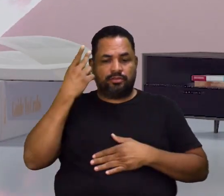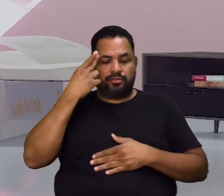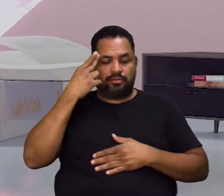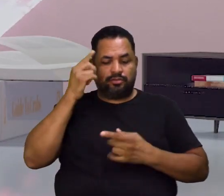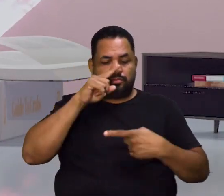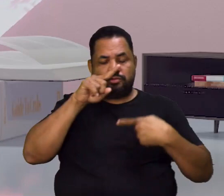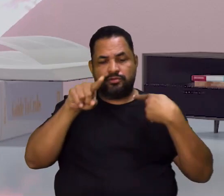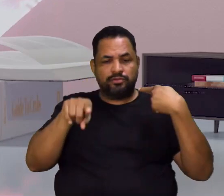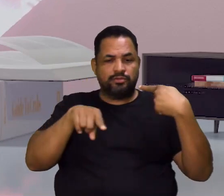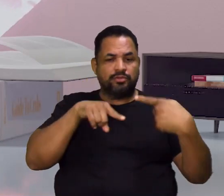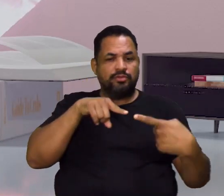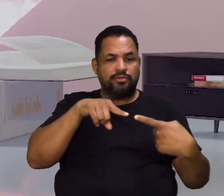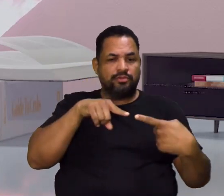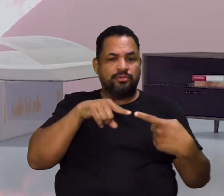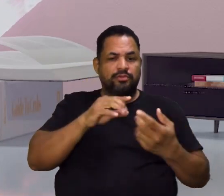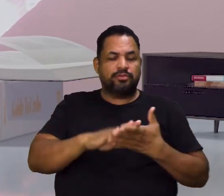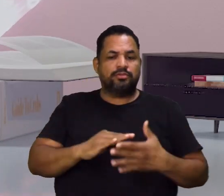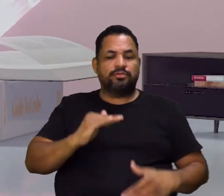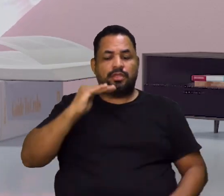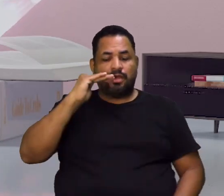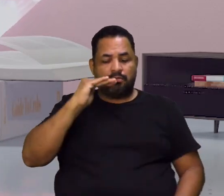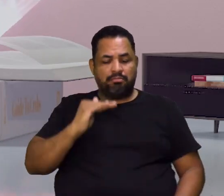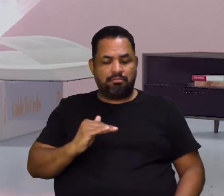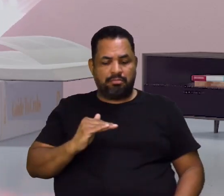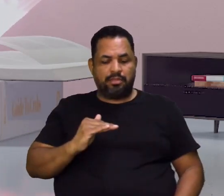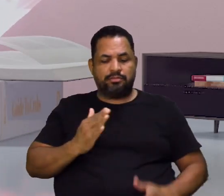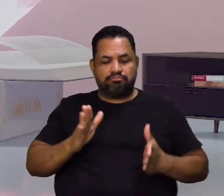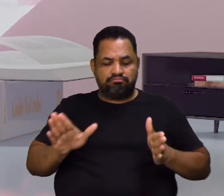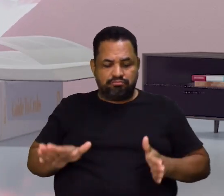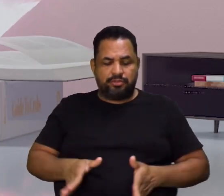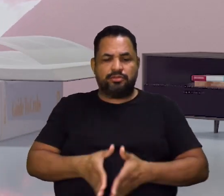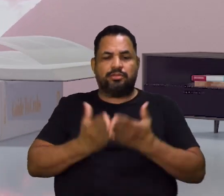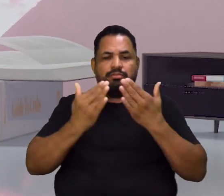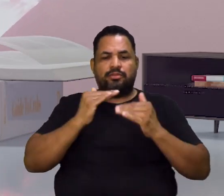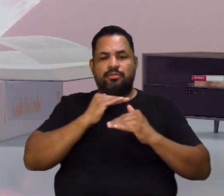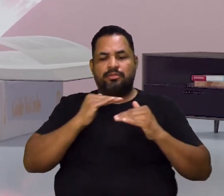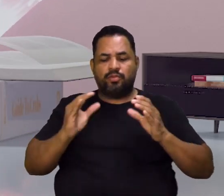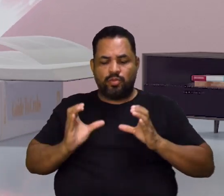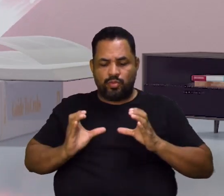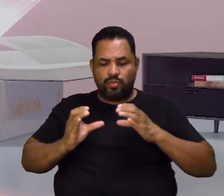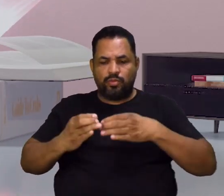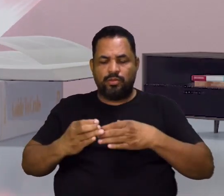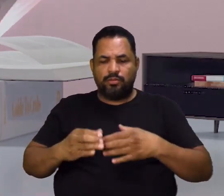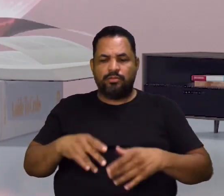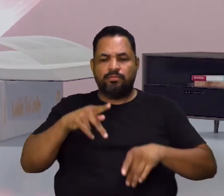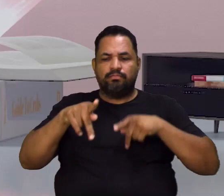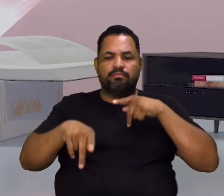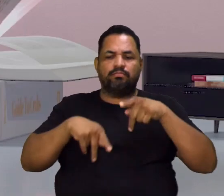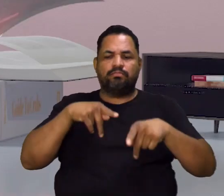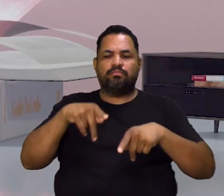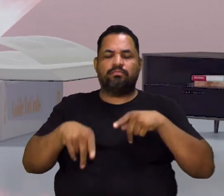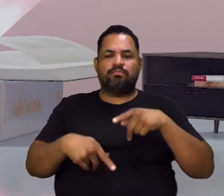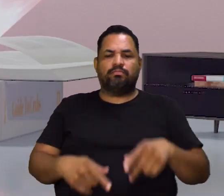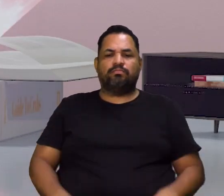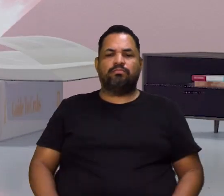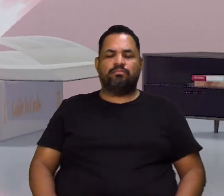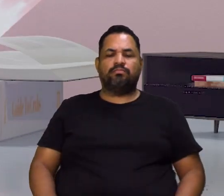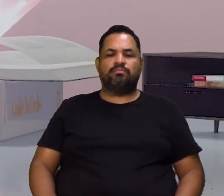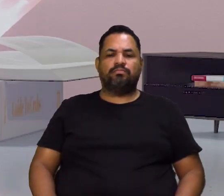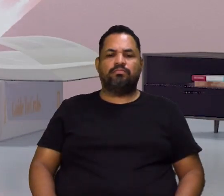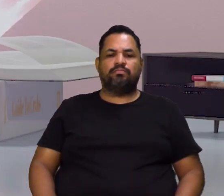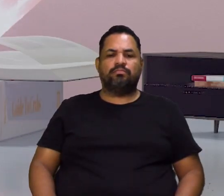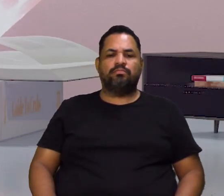onde lá na parte mais baixa né isso na classe